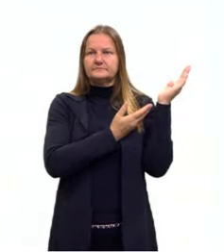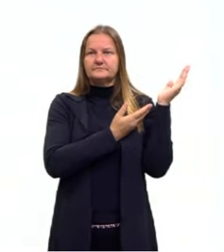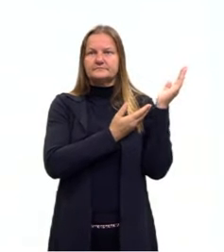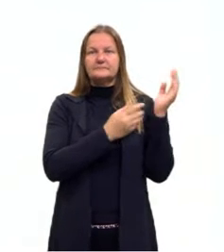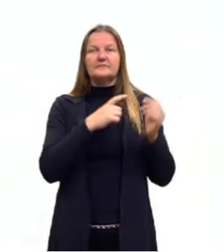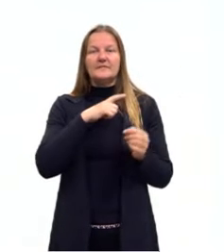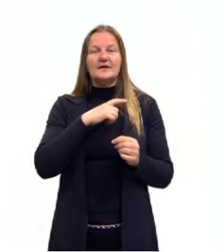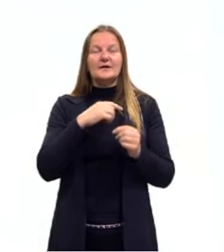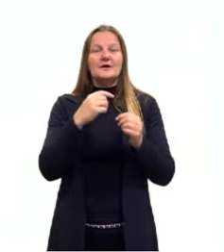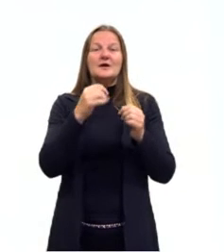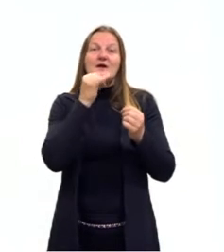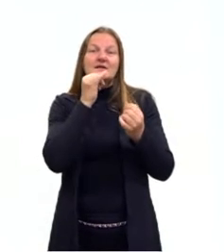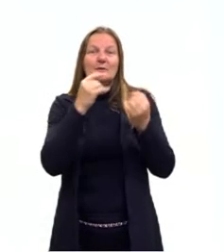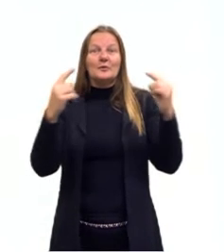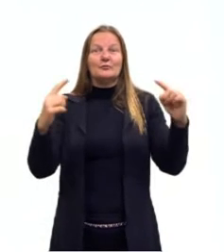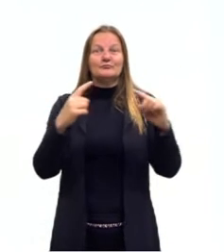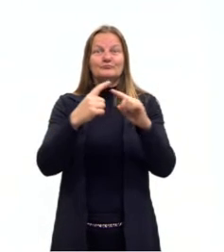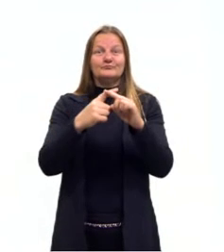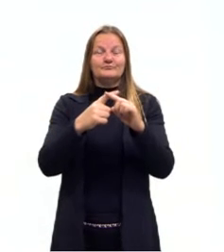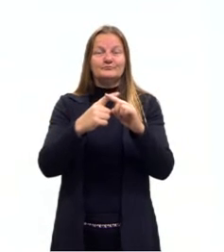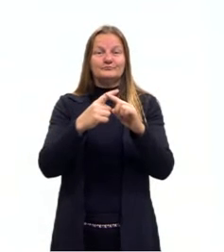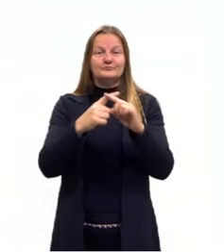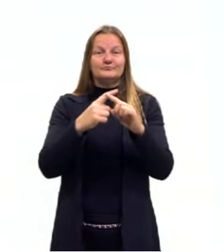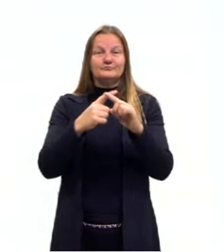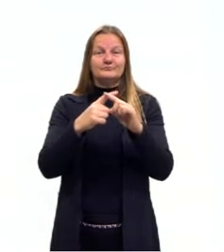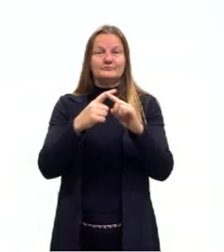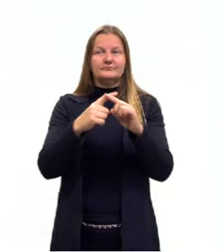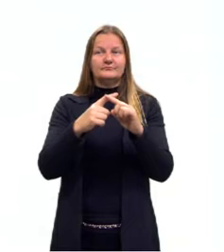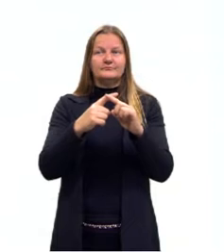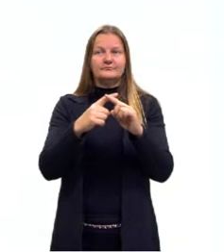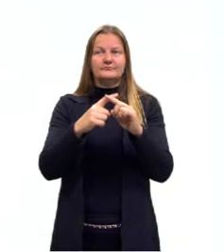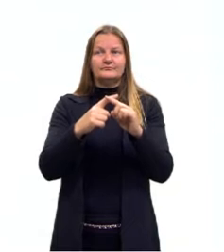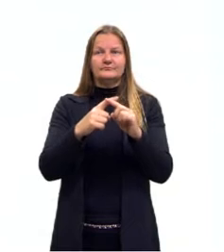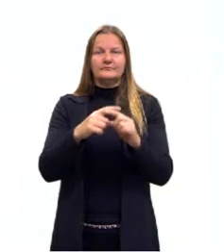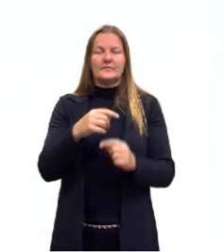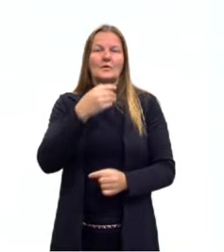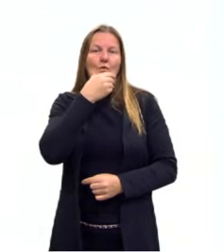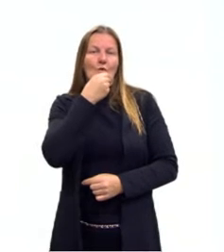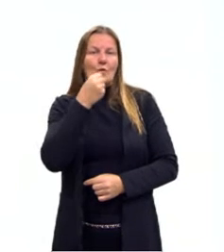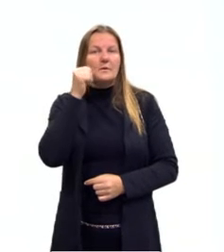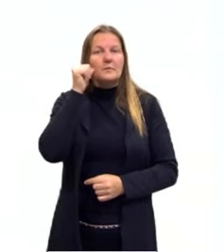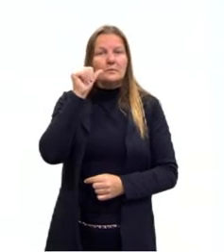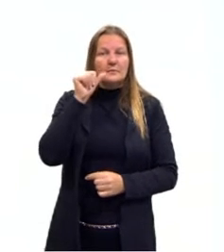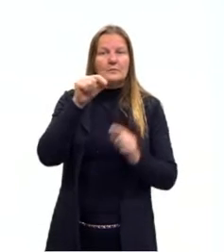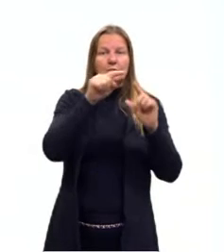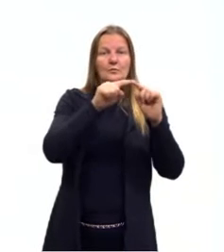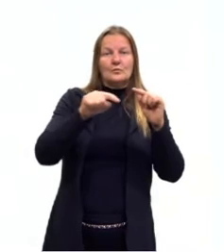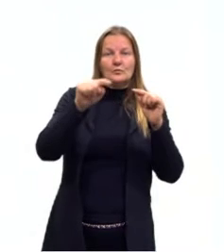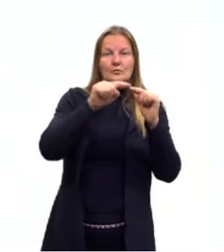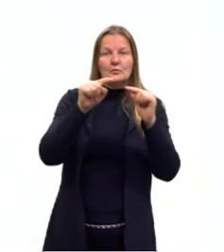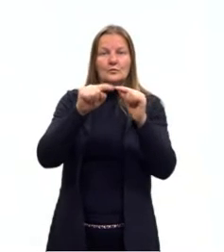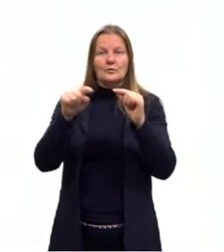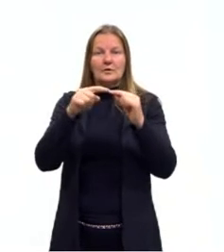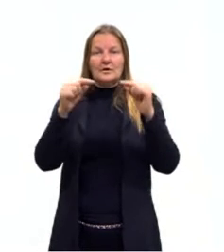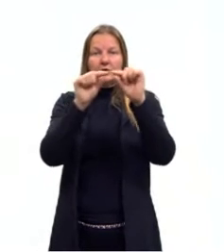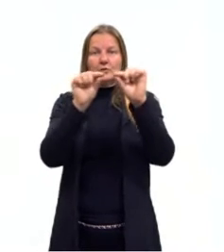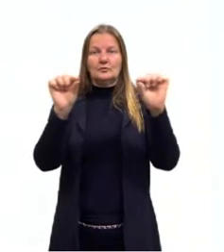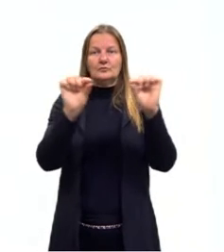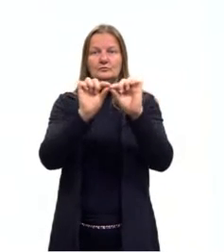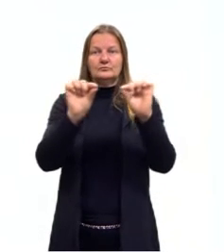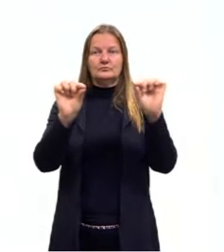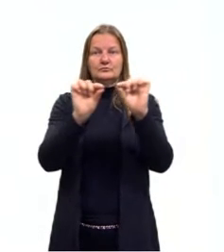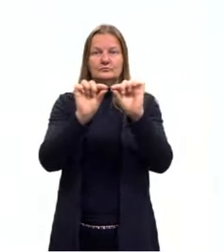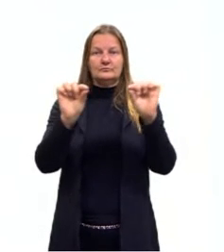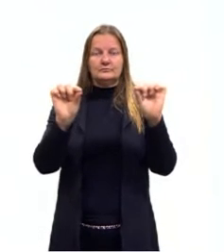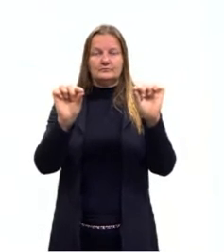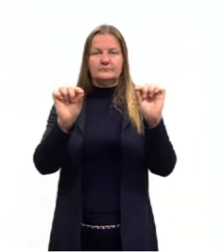cruzamento Quintão que a representado pelo quadra pelo quadrado pelo círculo Unidos por uma linha